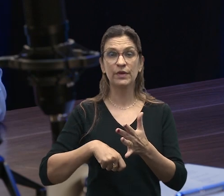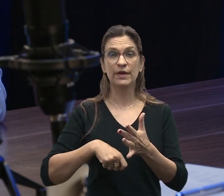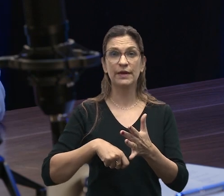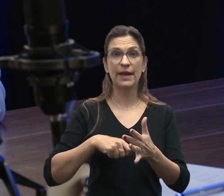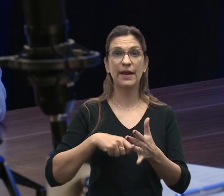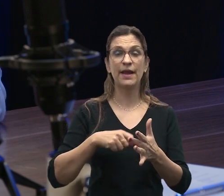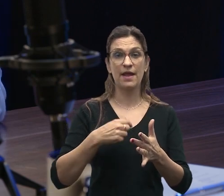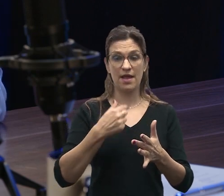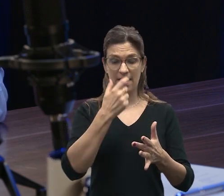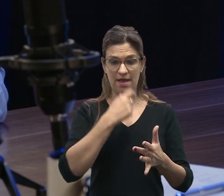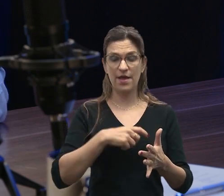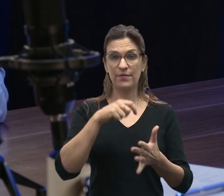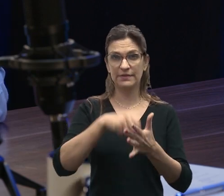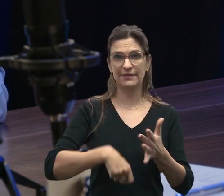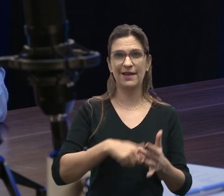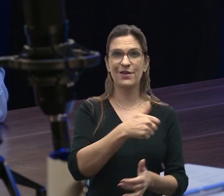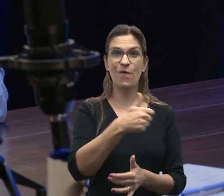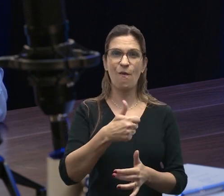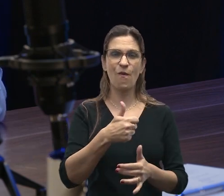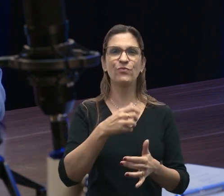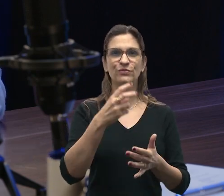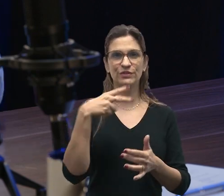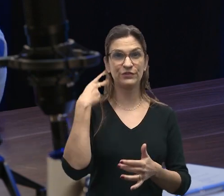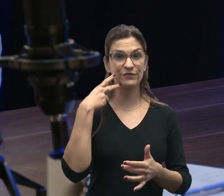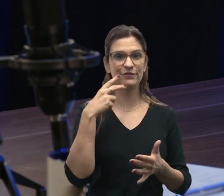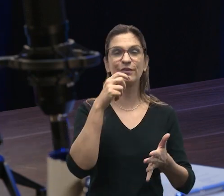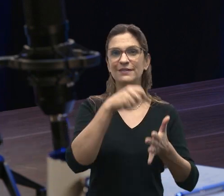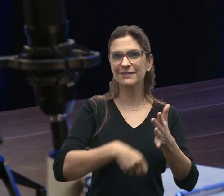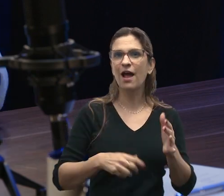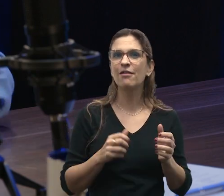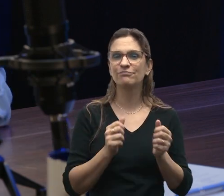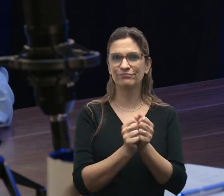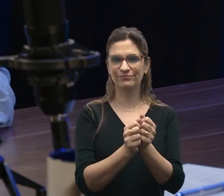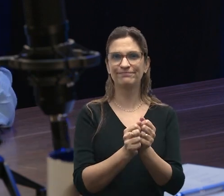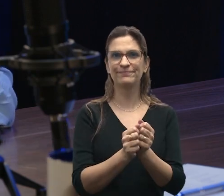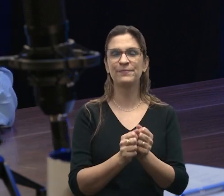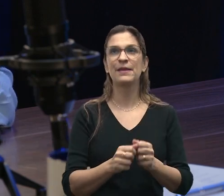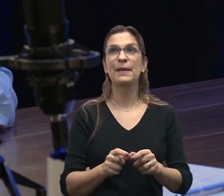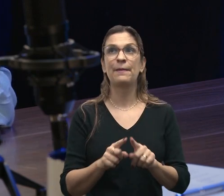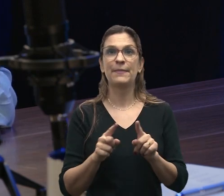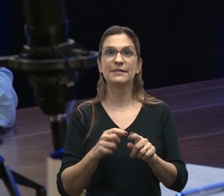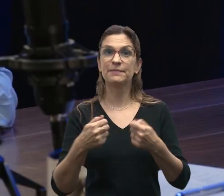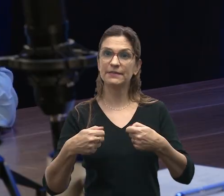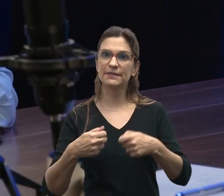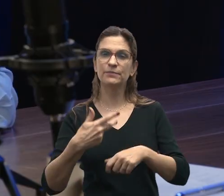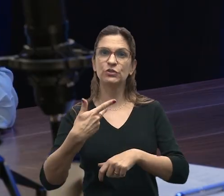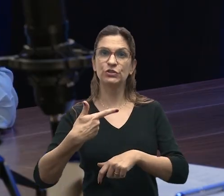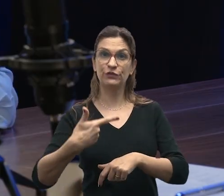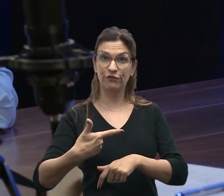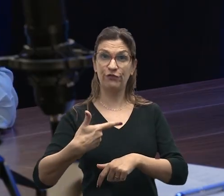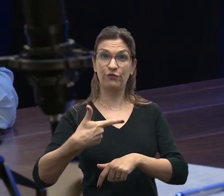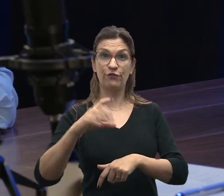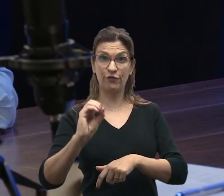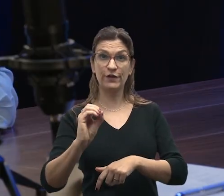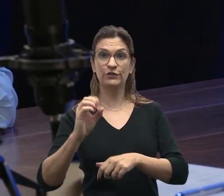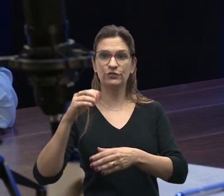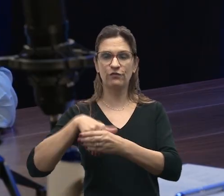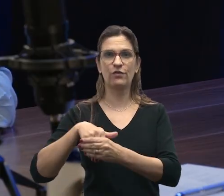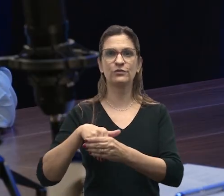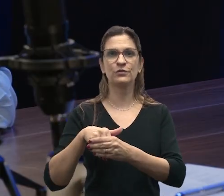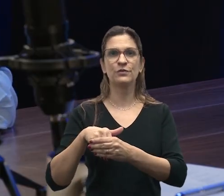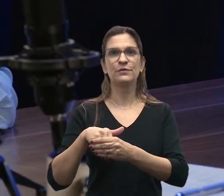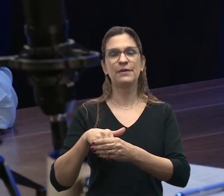Nós estamos com 12 vereadores que já assinaram. A gente precisa de 20 votos. E, com certeza, eu acho que nós vamos fazer essa